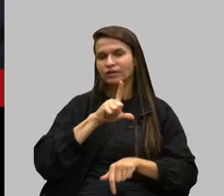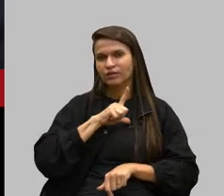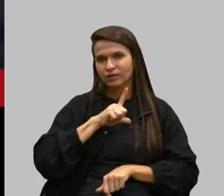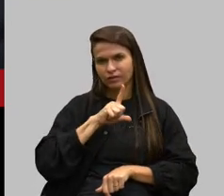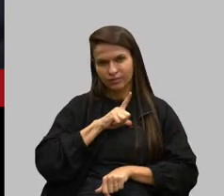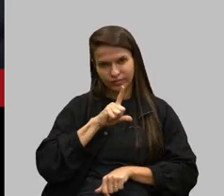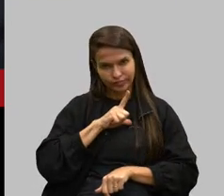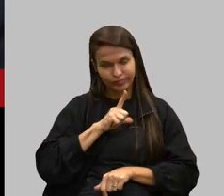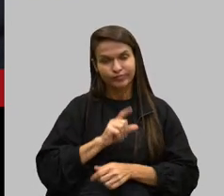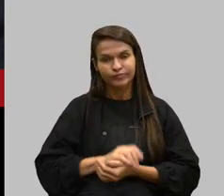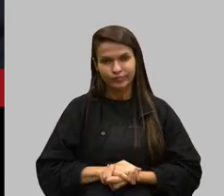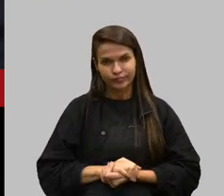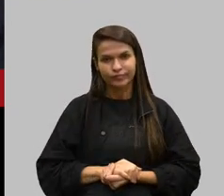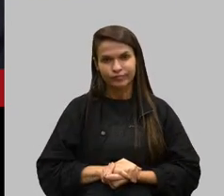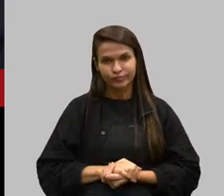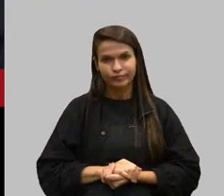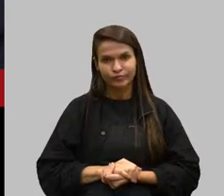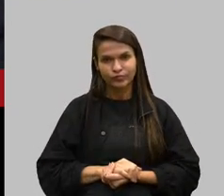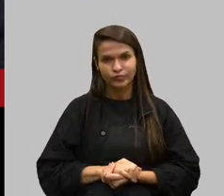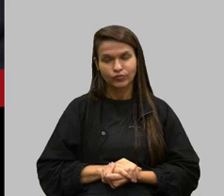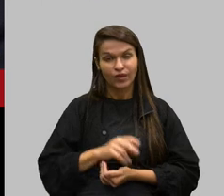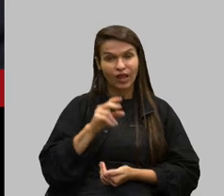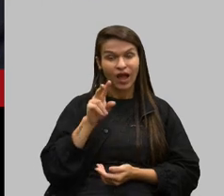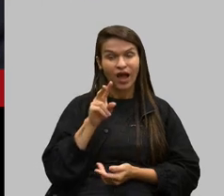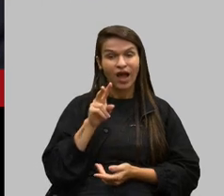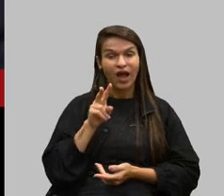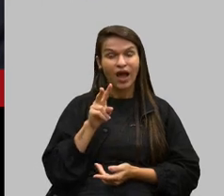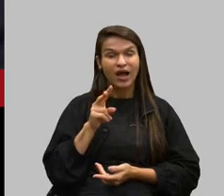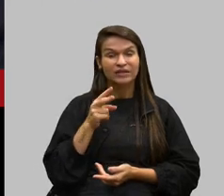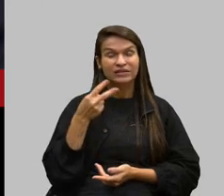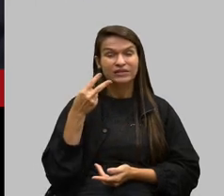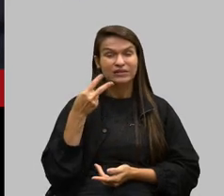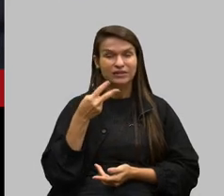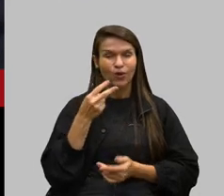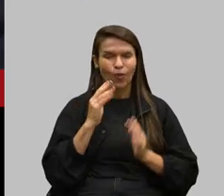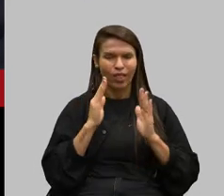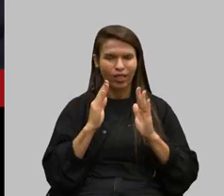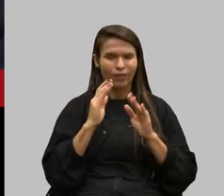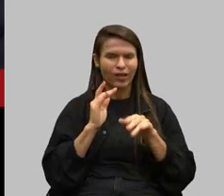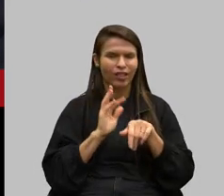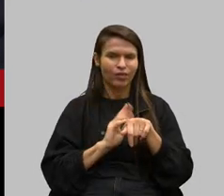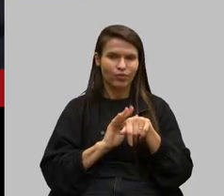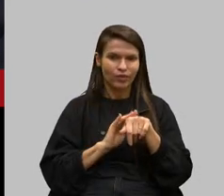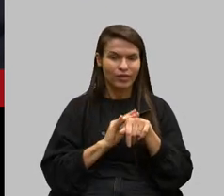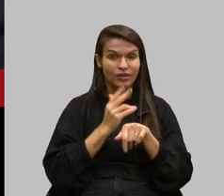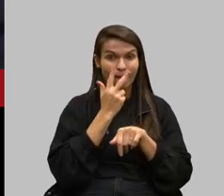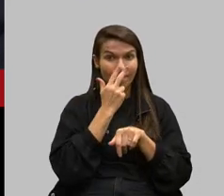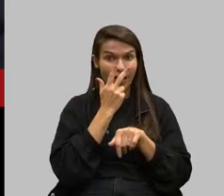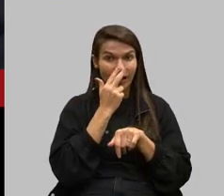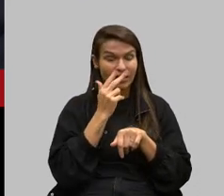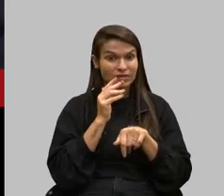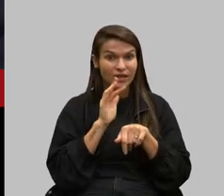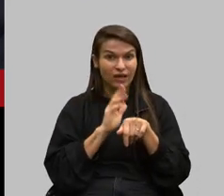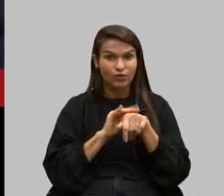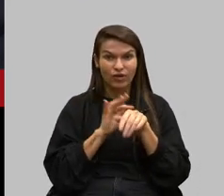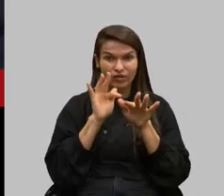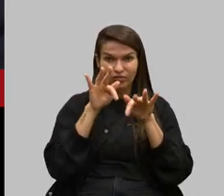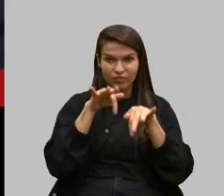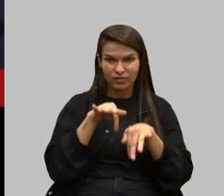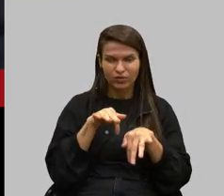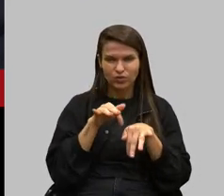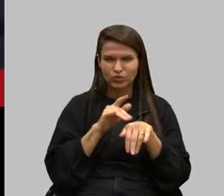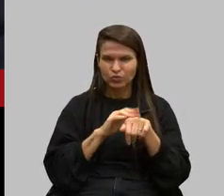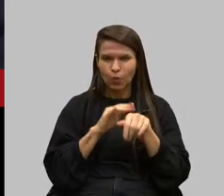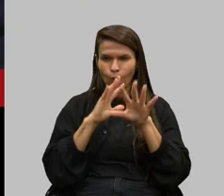eh na segunda etapa da da doença né que parece que que a doença acabou porque os sintomas todos